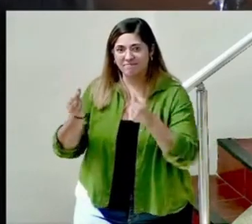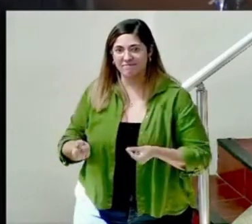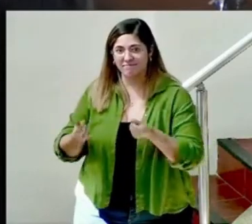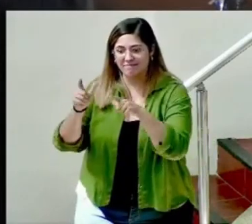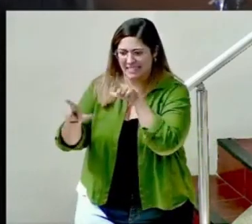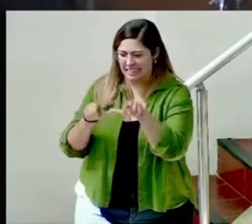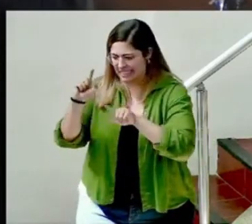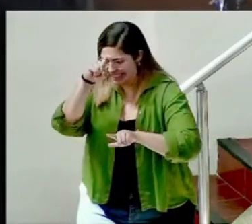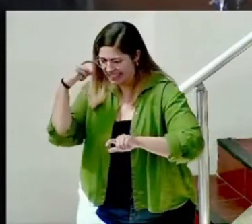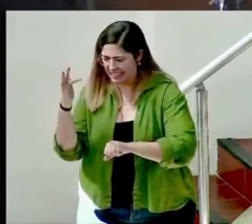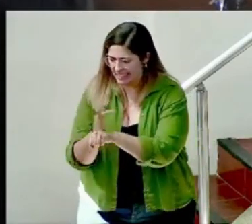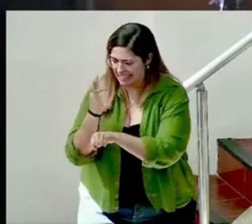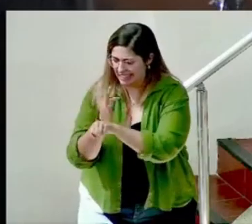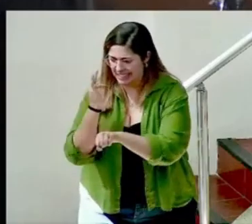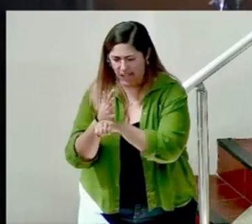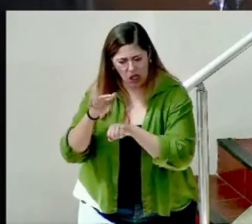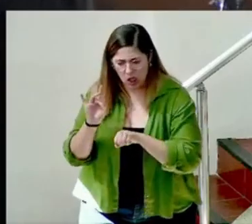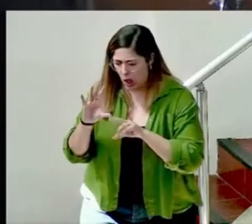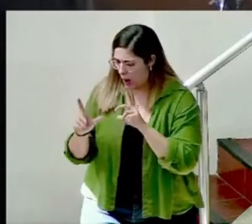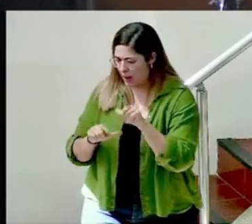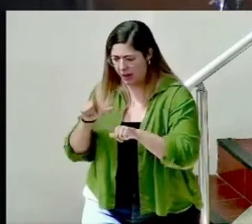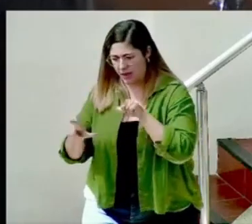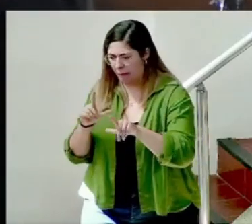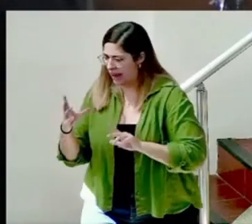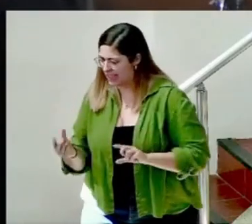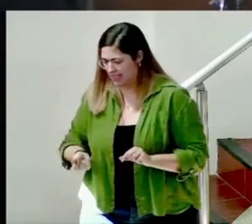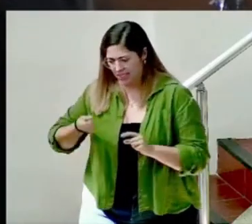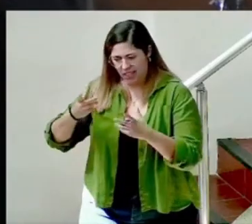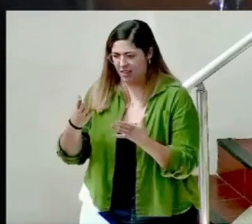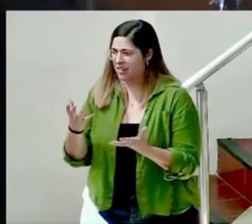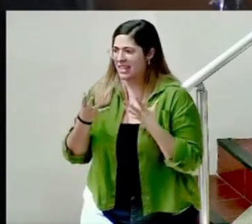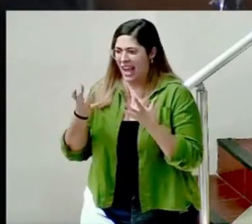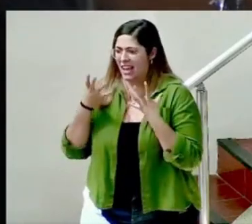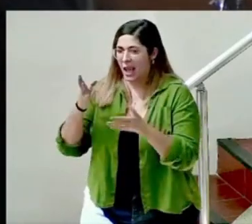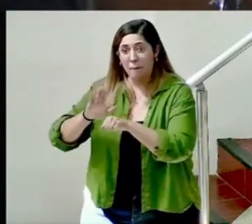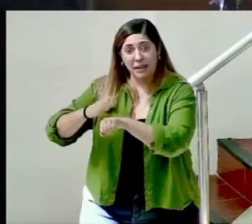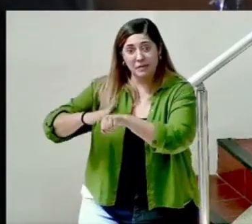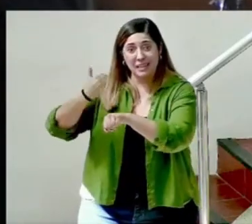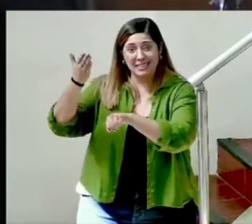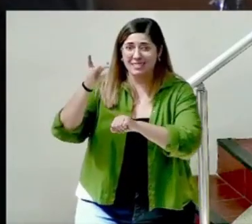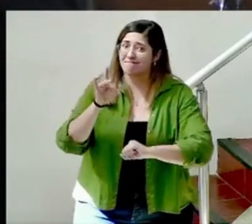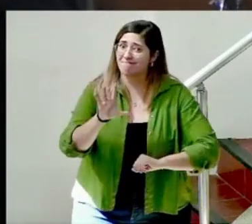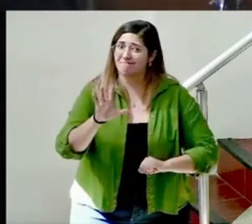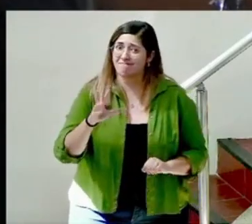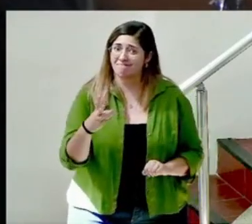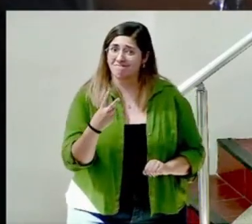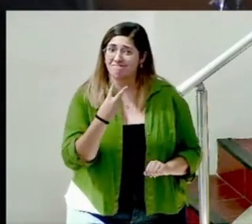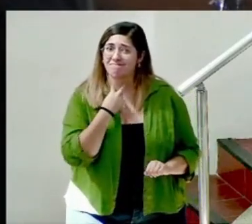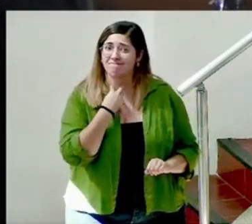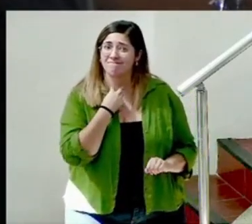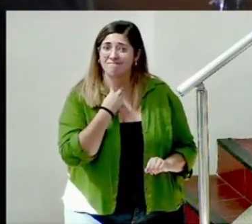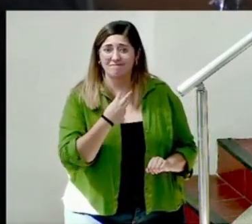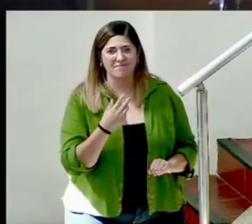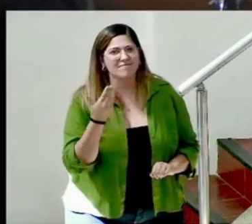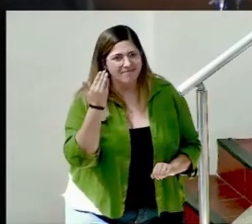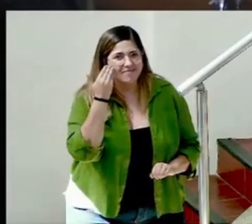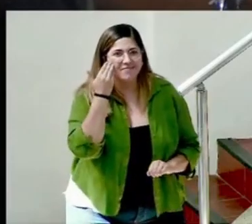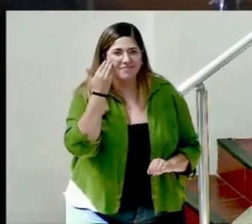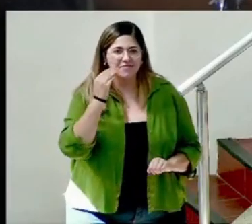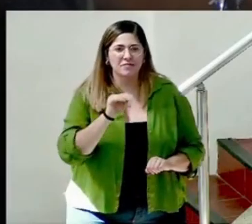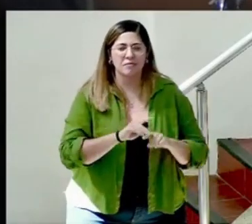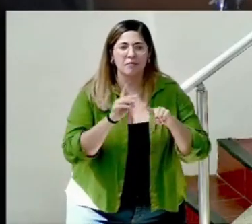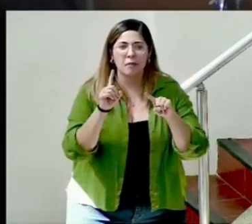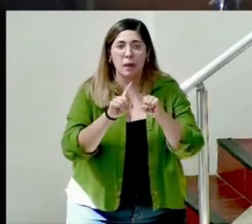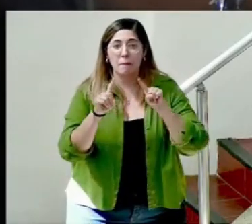Uma vez que os olhos maus fazem parte da vida de uma pessoa, isso não afeta somente a vida financeira, mas